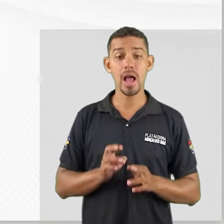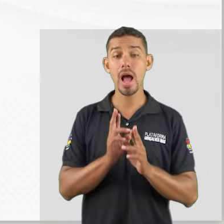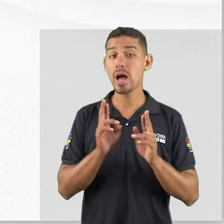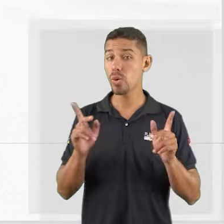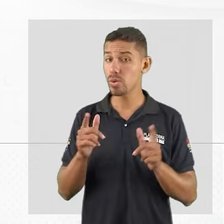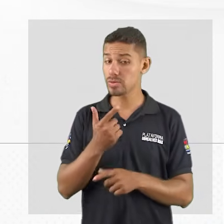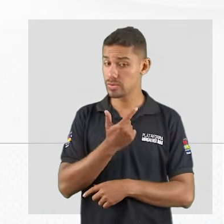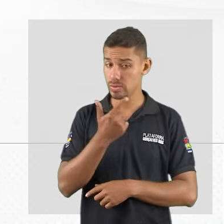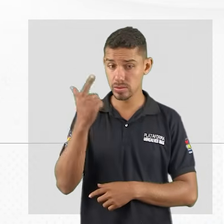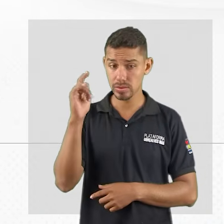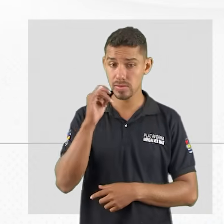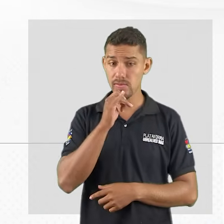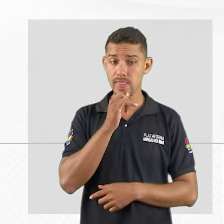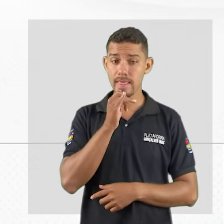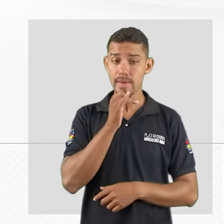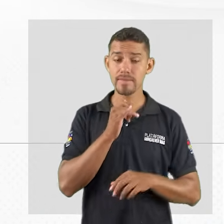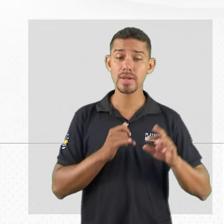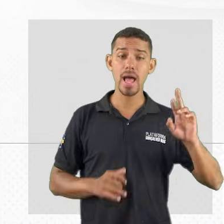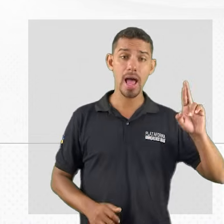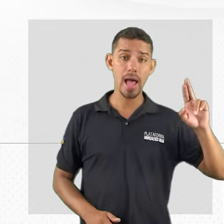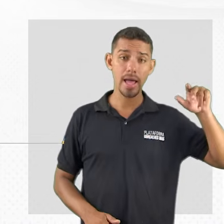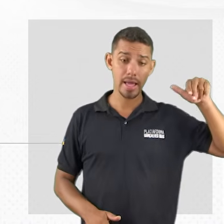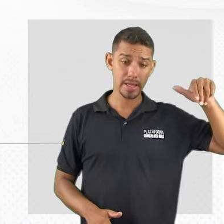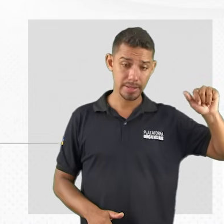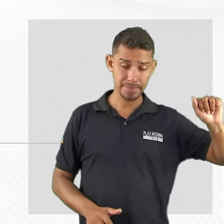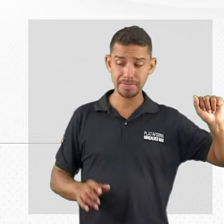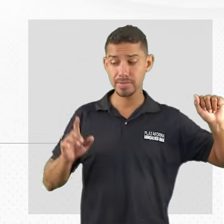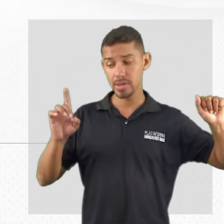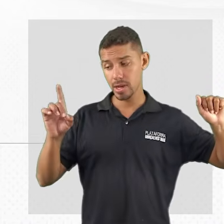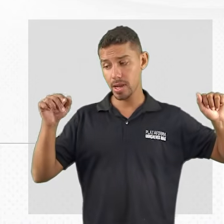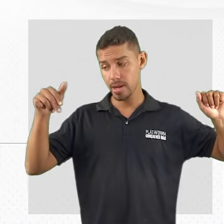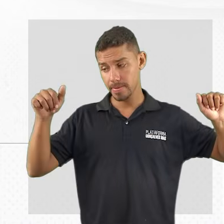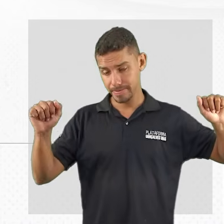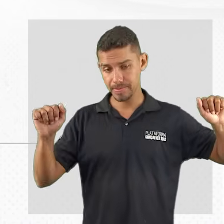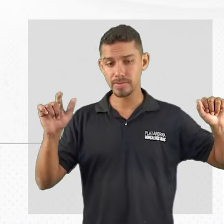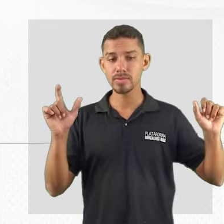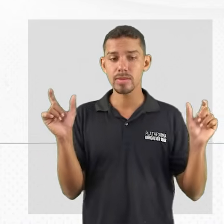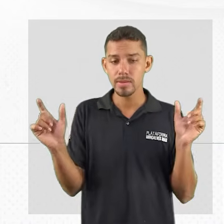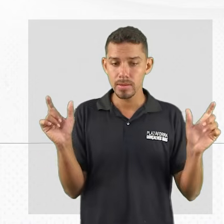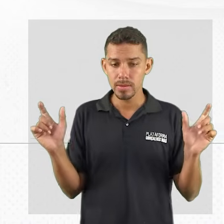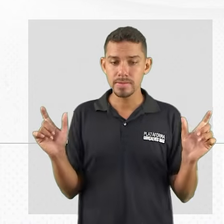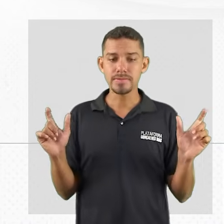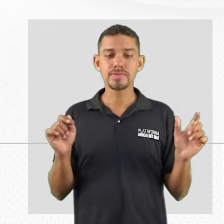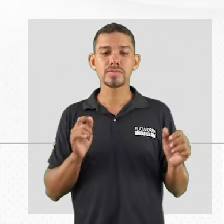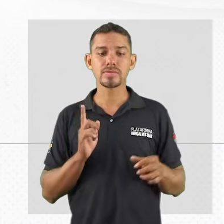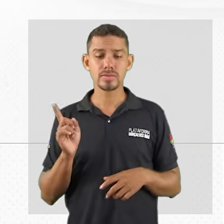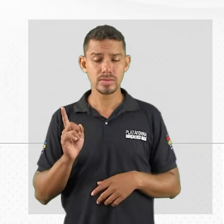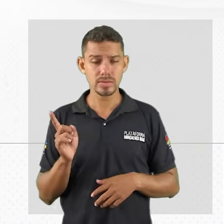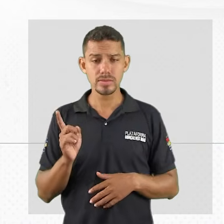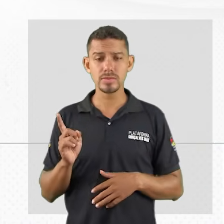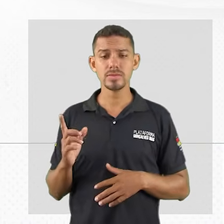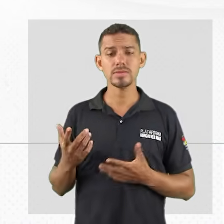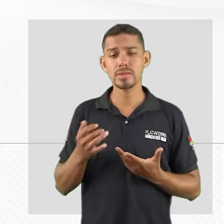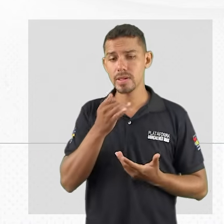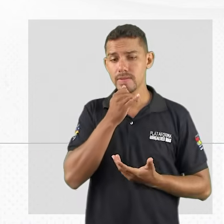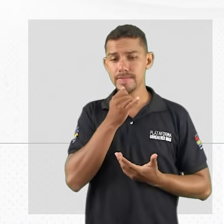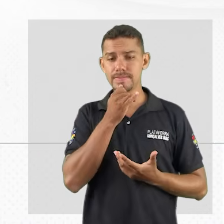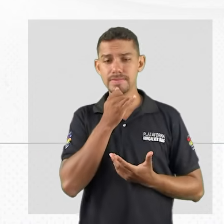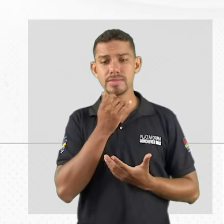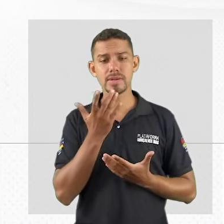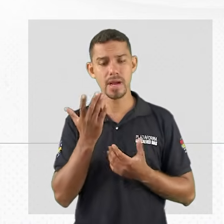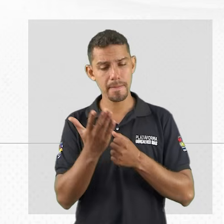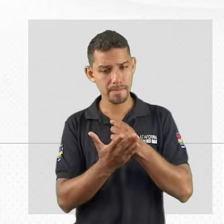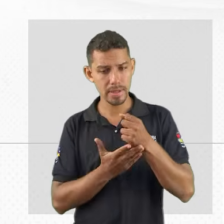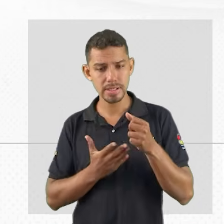outra diferença, pessoal, entre o RNA e o DNA, esses dois materiais genéticos, além do açúcar, né, é também a